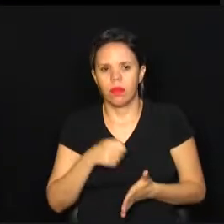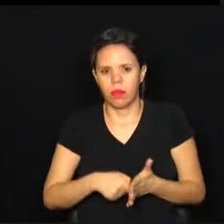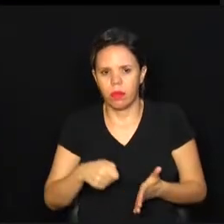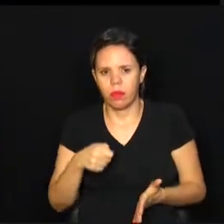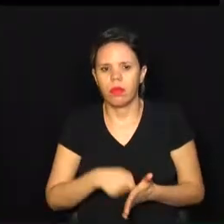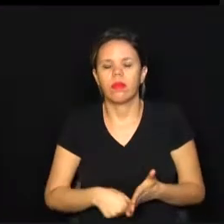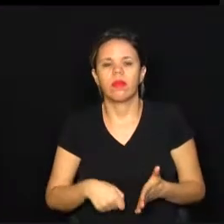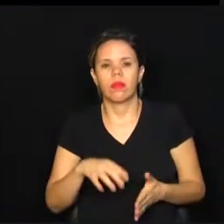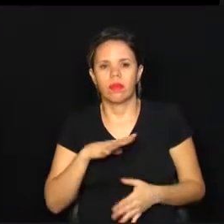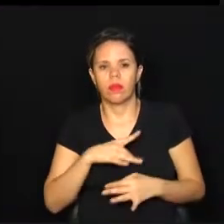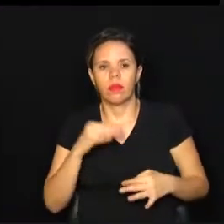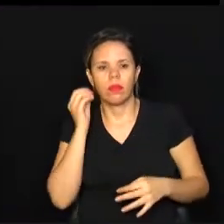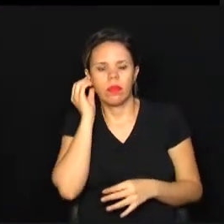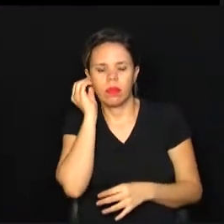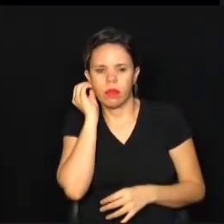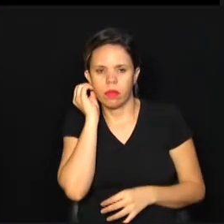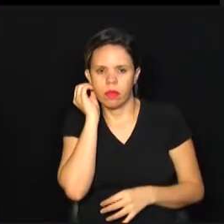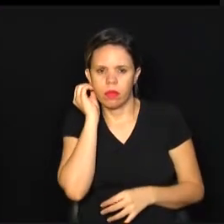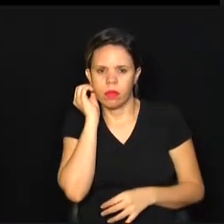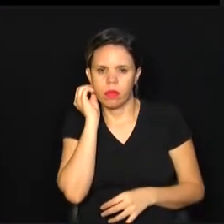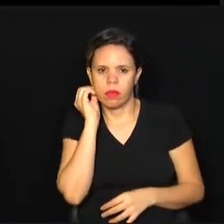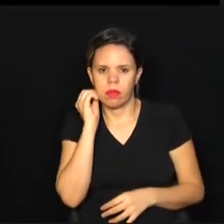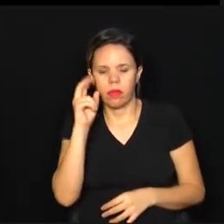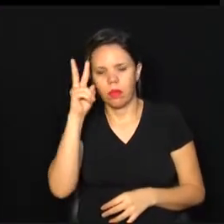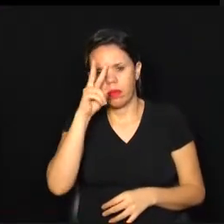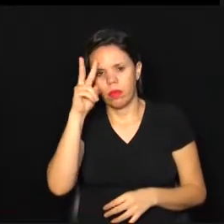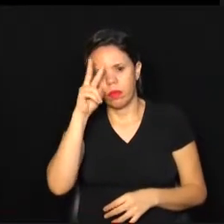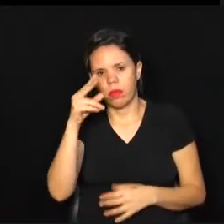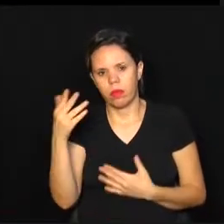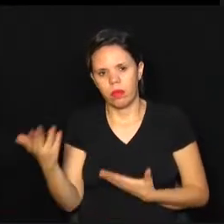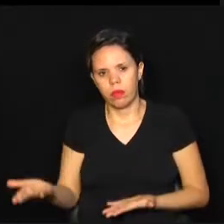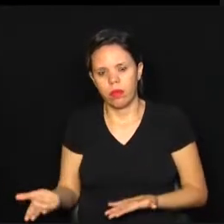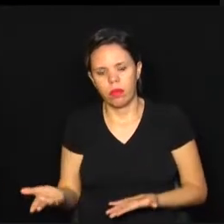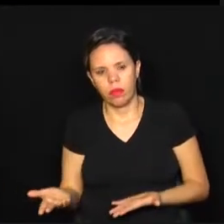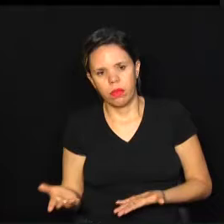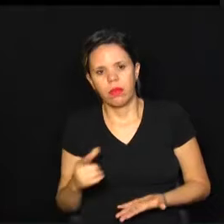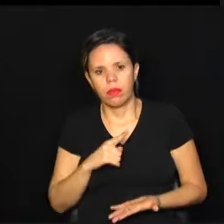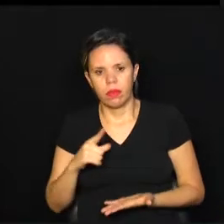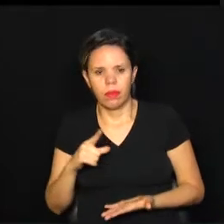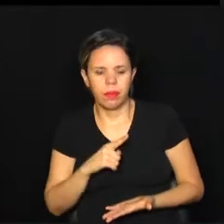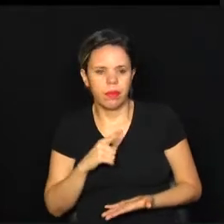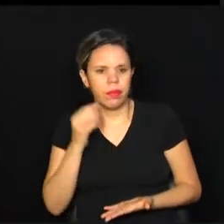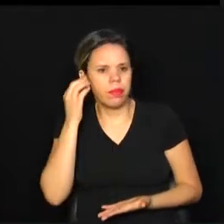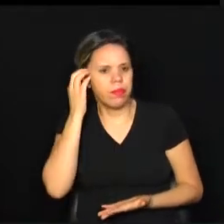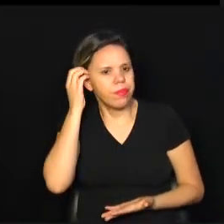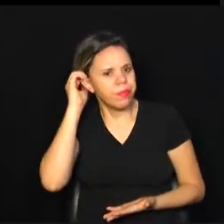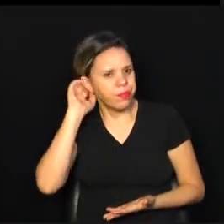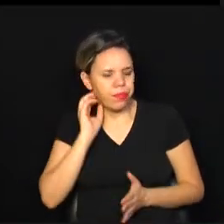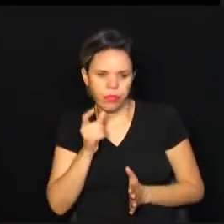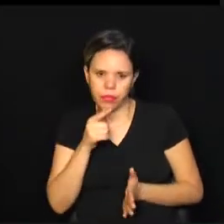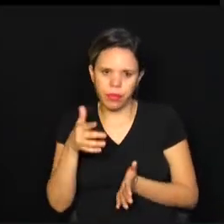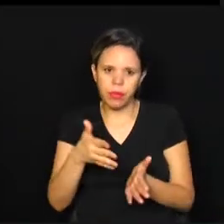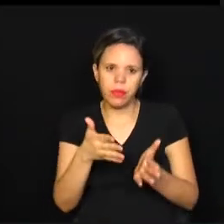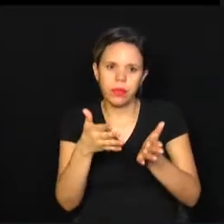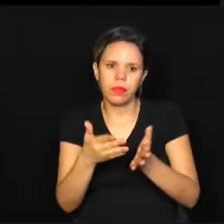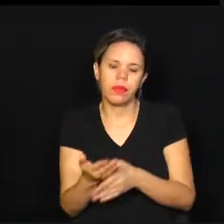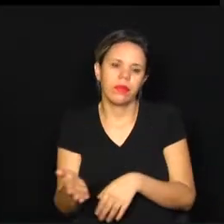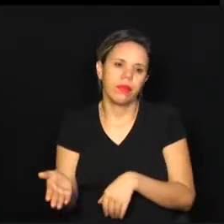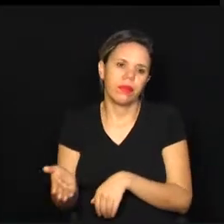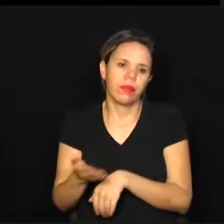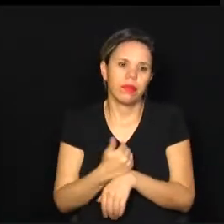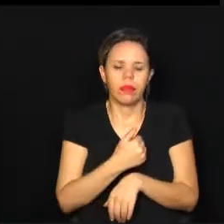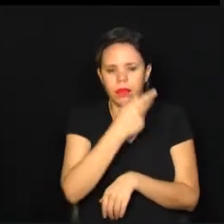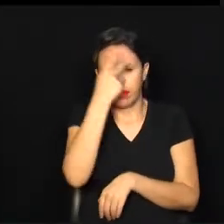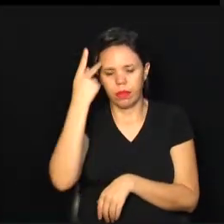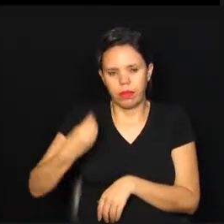cidade. Então, só para a gente relembrar, a gente tem o rio, que estava lá antes do homem chegar